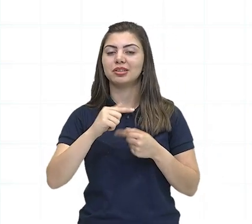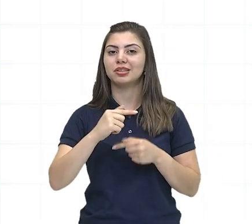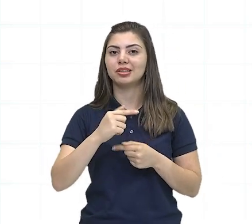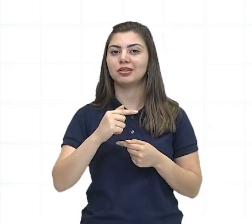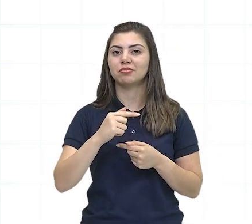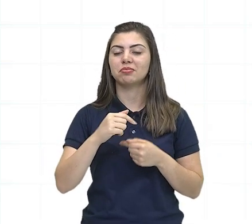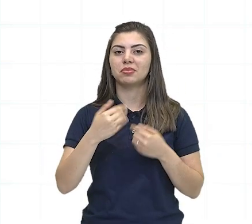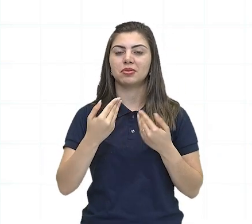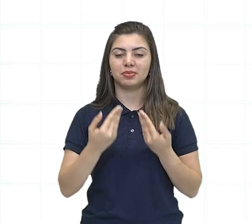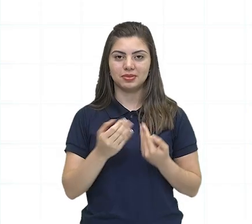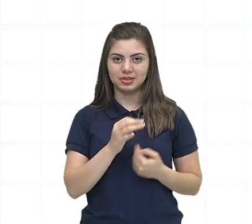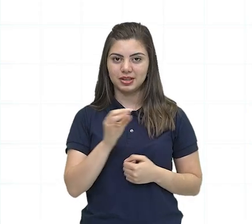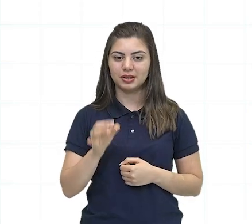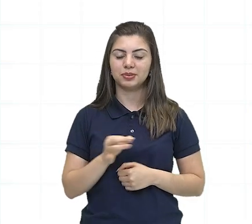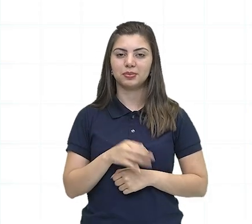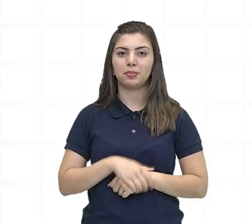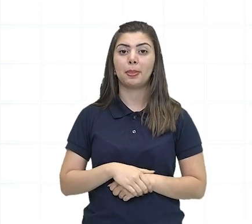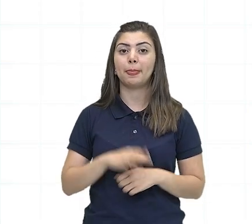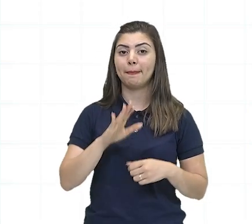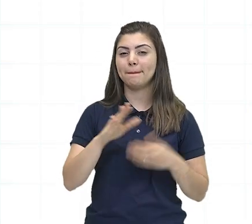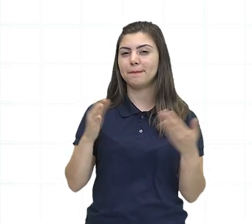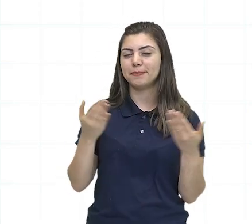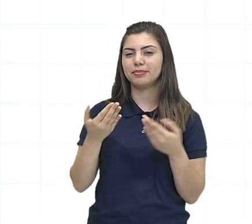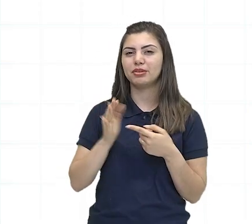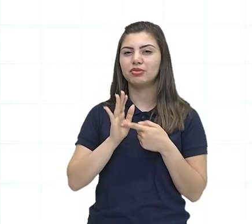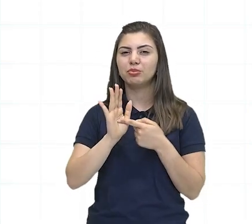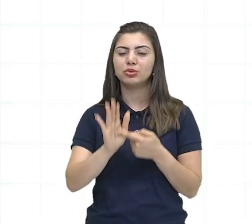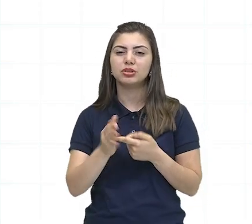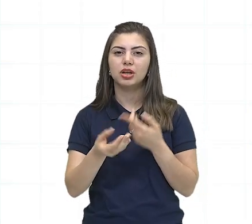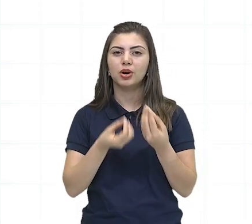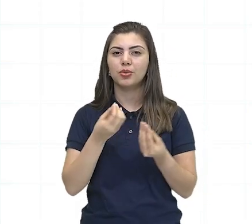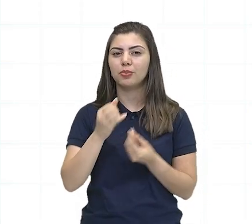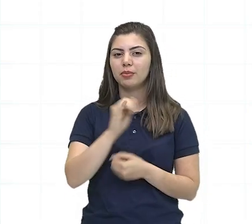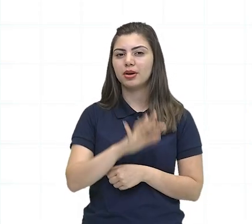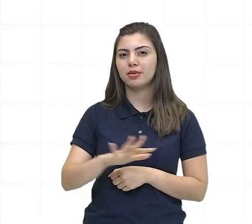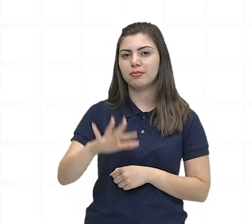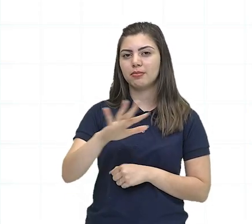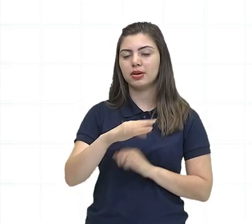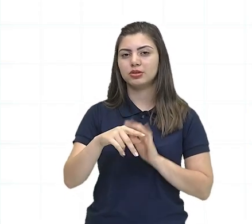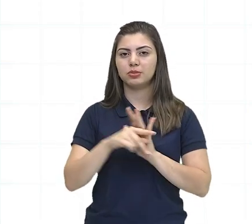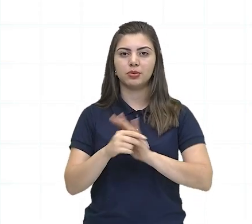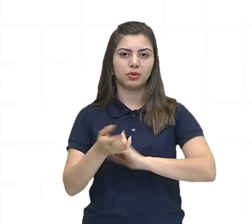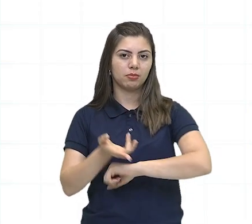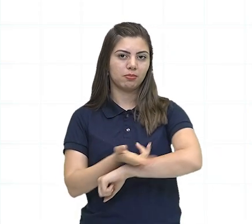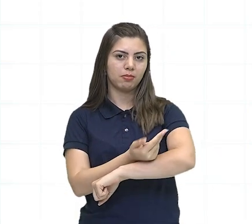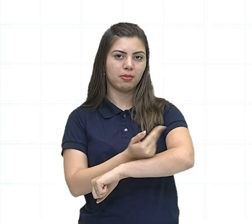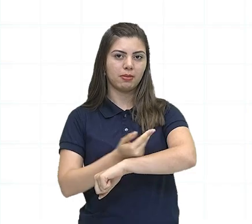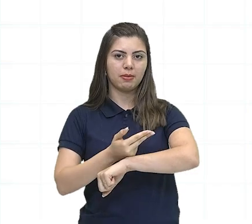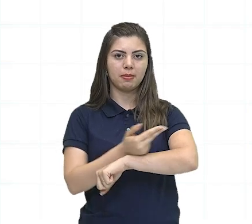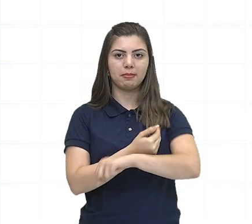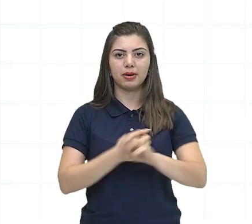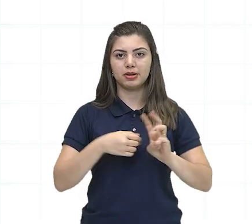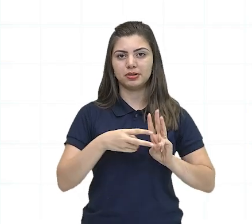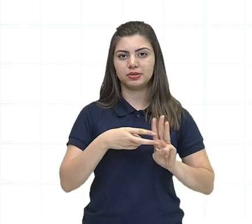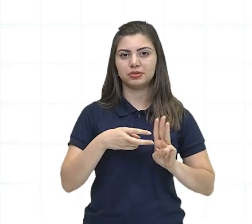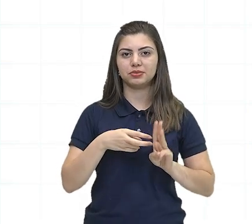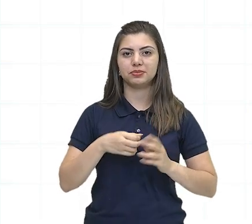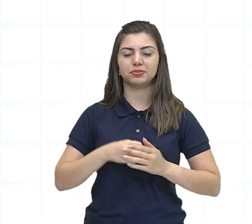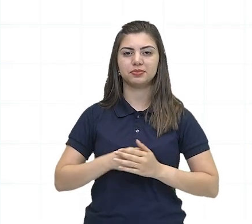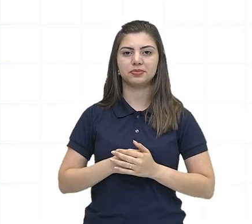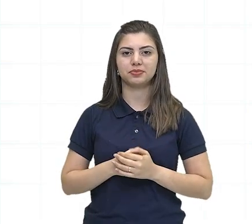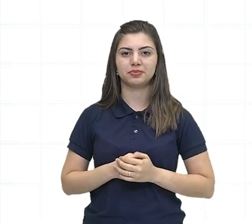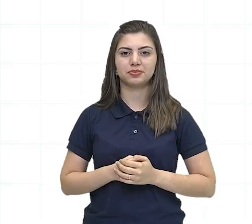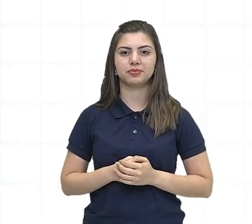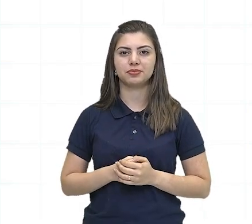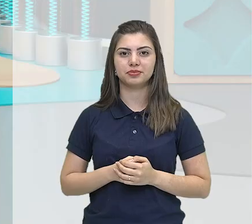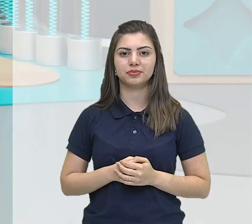sem figuração. E nós vamos mostrar para vocês uma imagem de uma pintura corporal indígena.